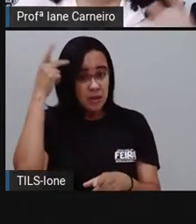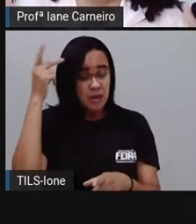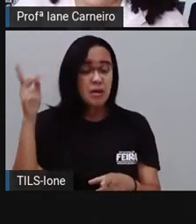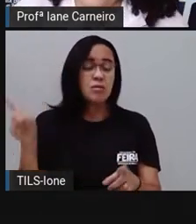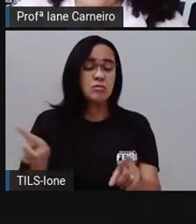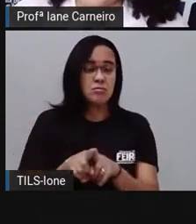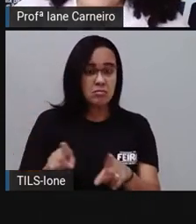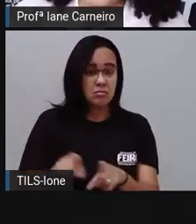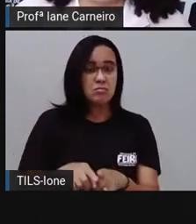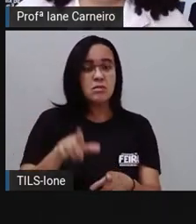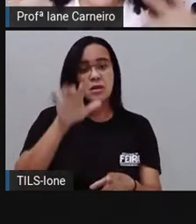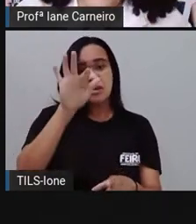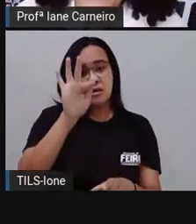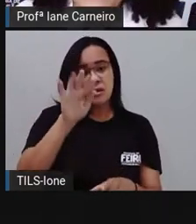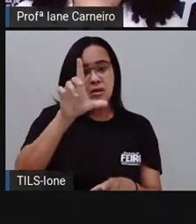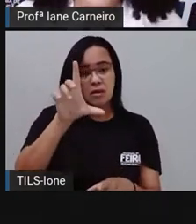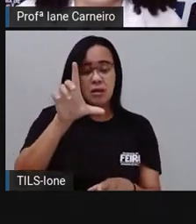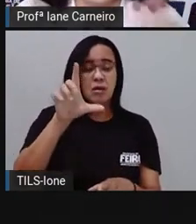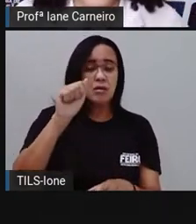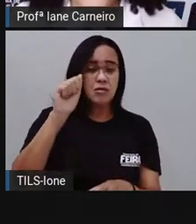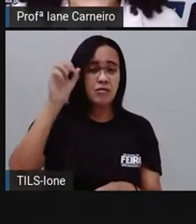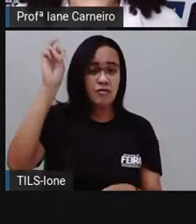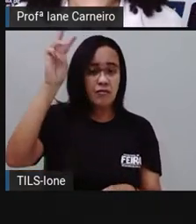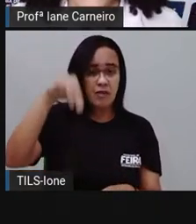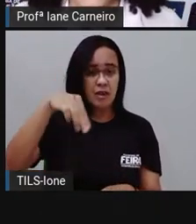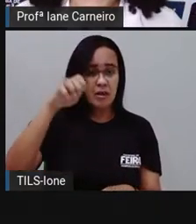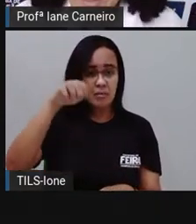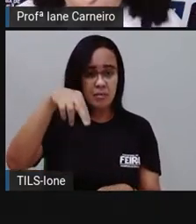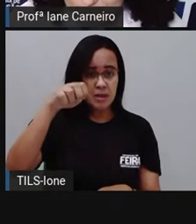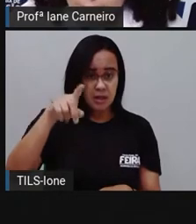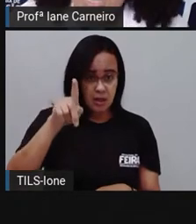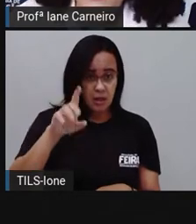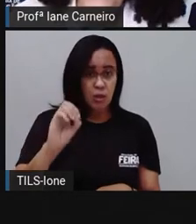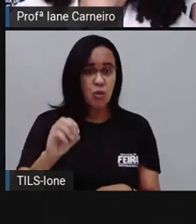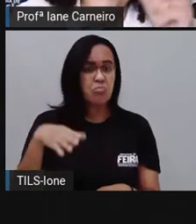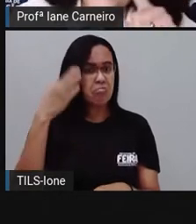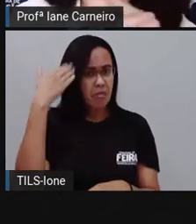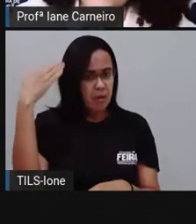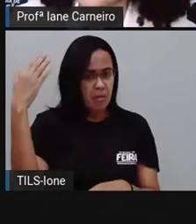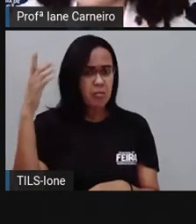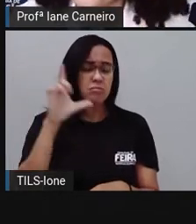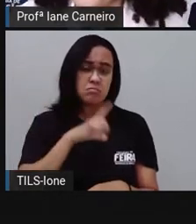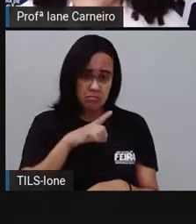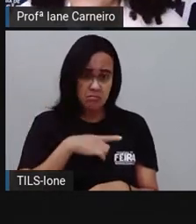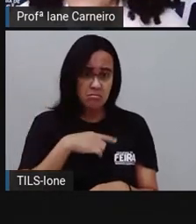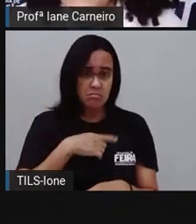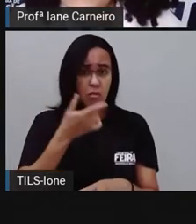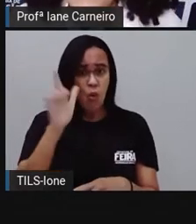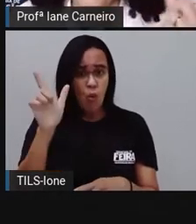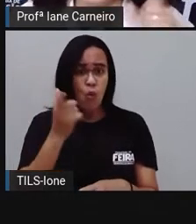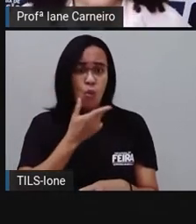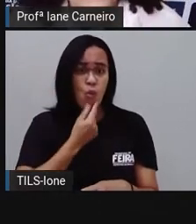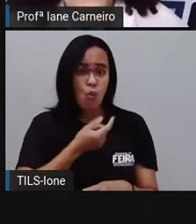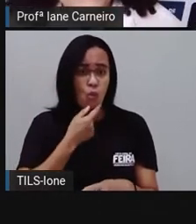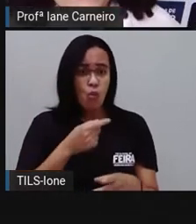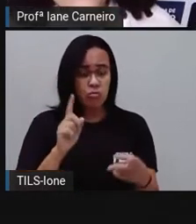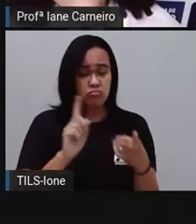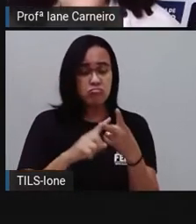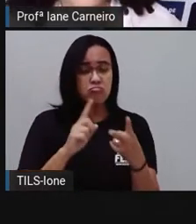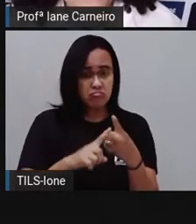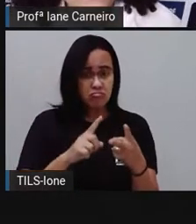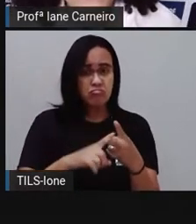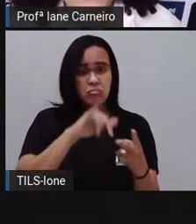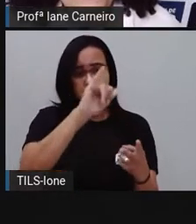Então, para vocês verem que ele foi bem, né, famoso aí, tá certo? Outro jogador feirense é o Júnior